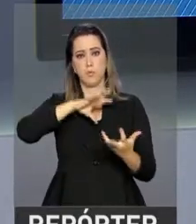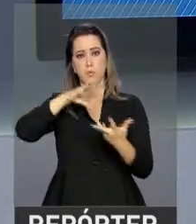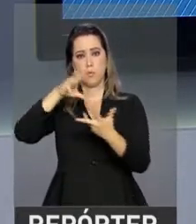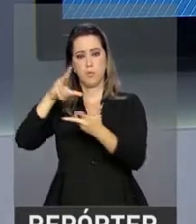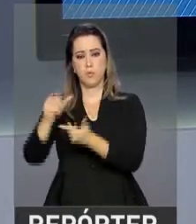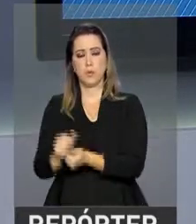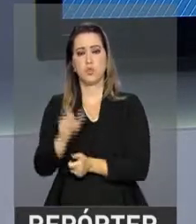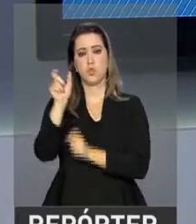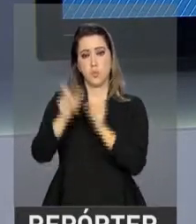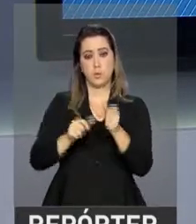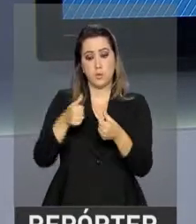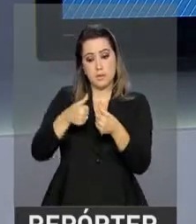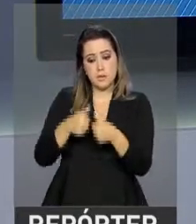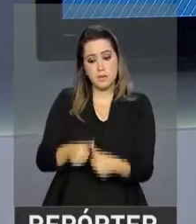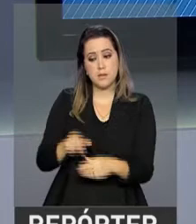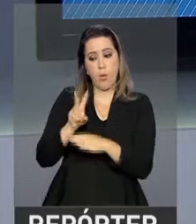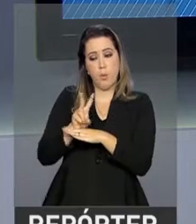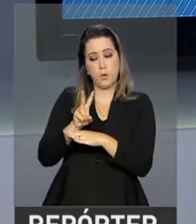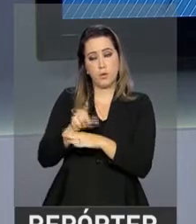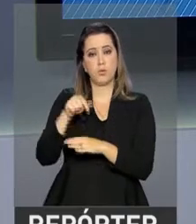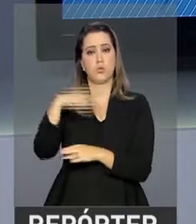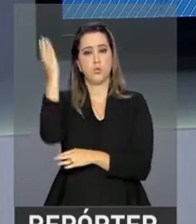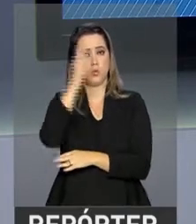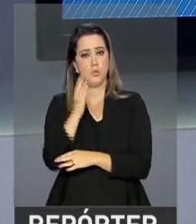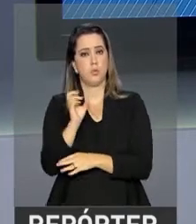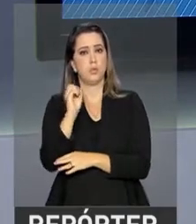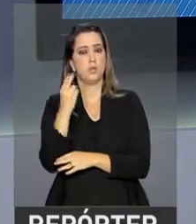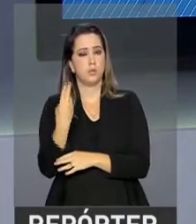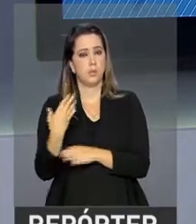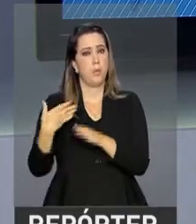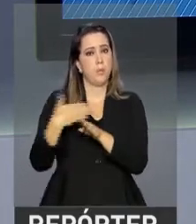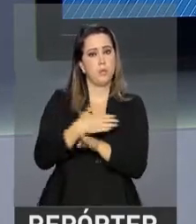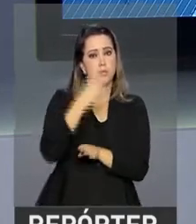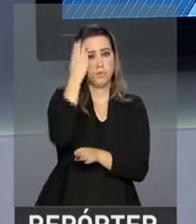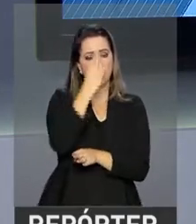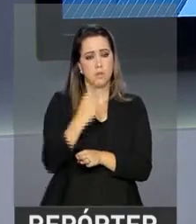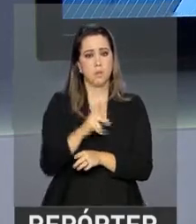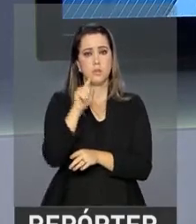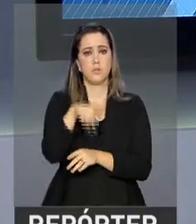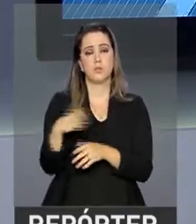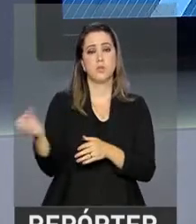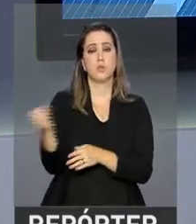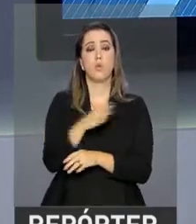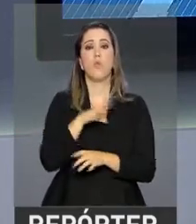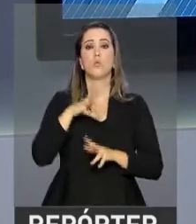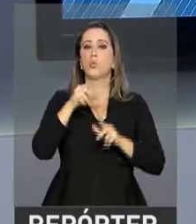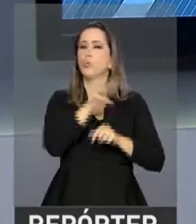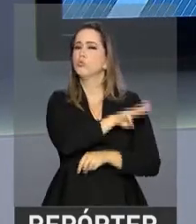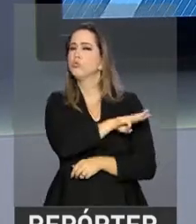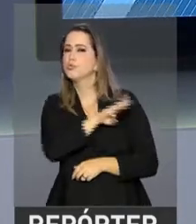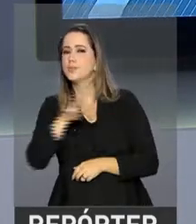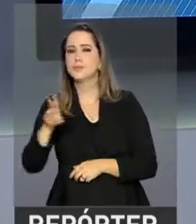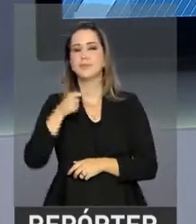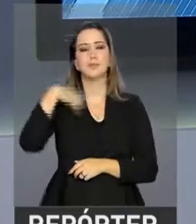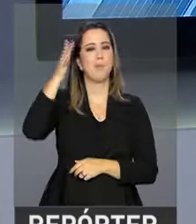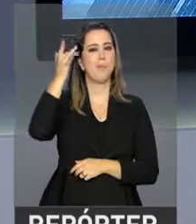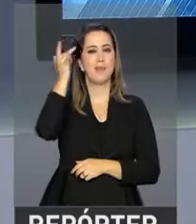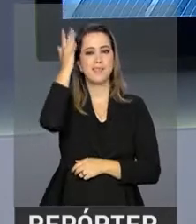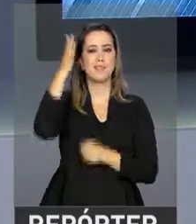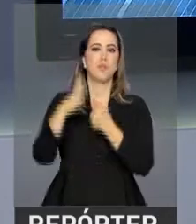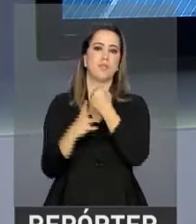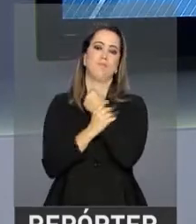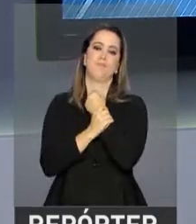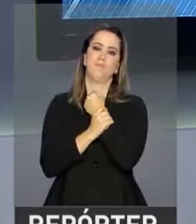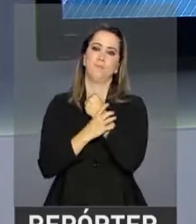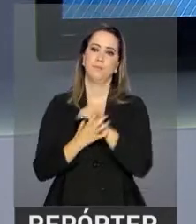de refugiados e solicitantes de refúgio foram atualizados agora será tudo eletrônico o que garante mais segurança e